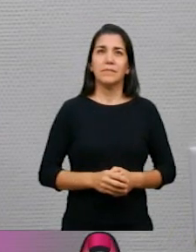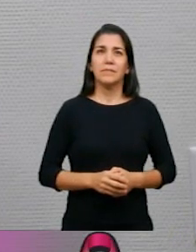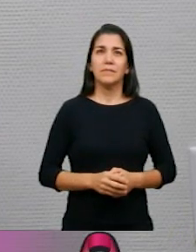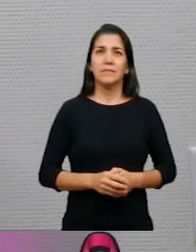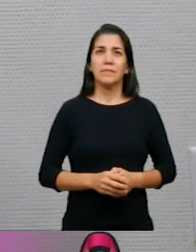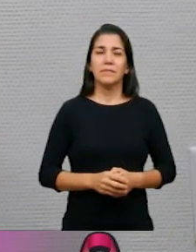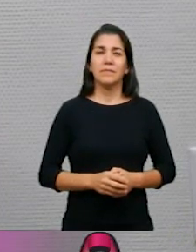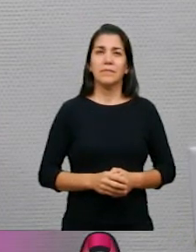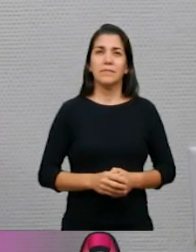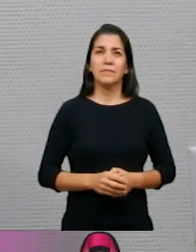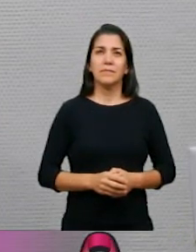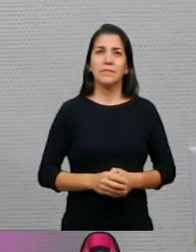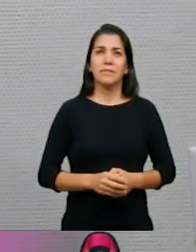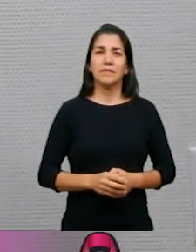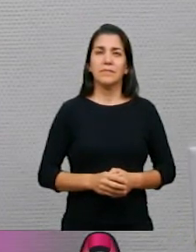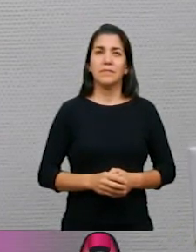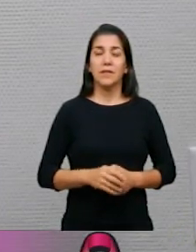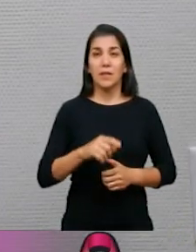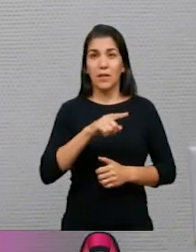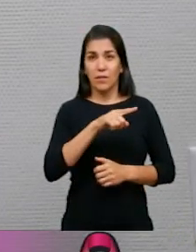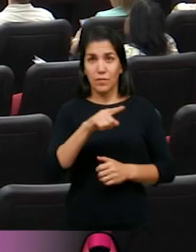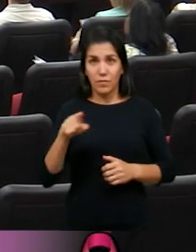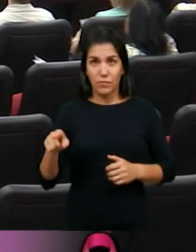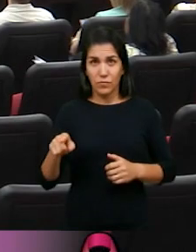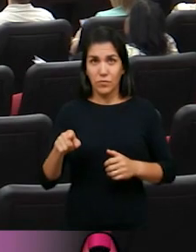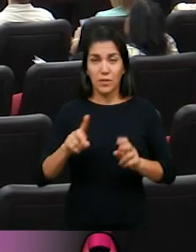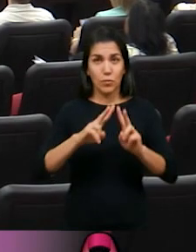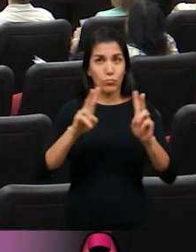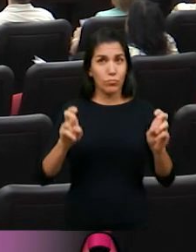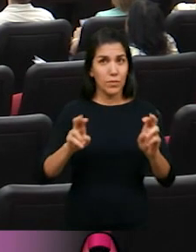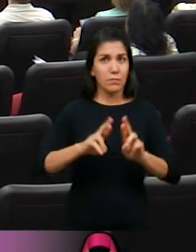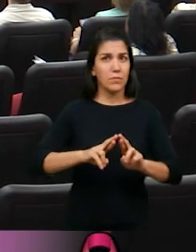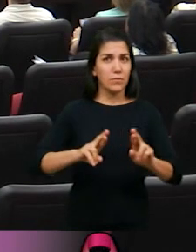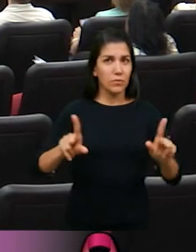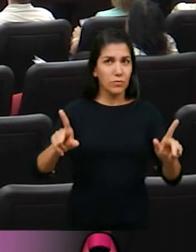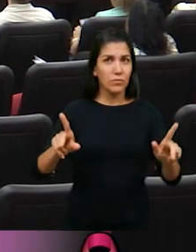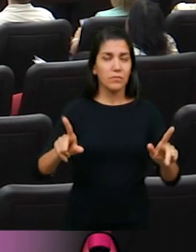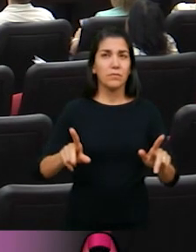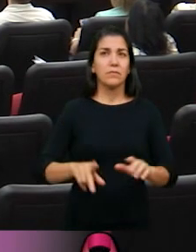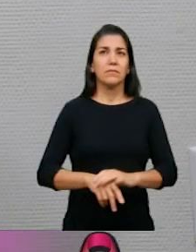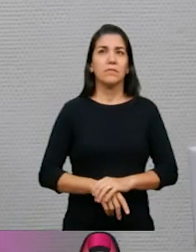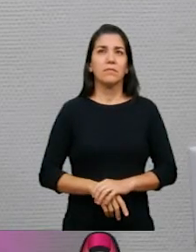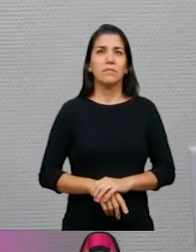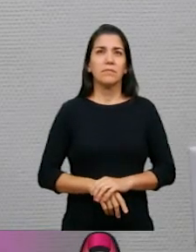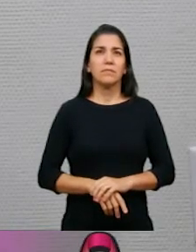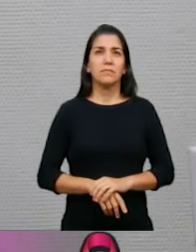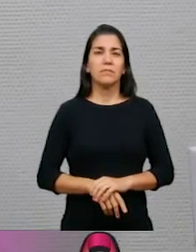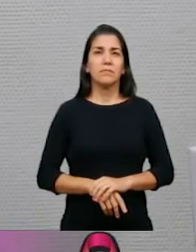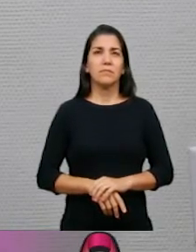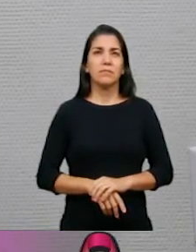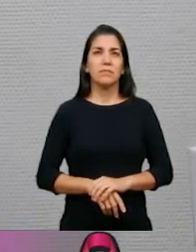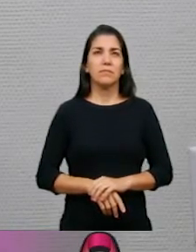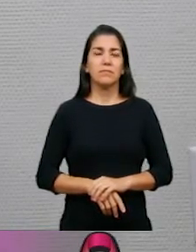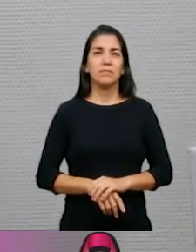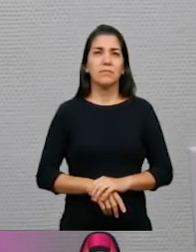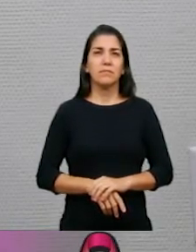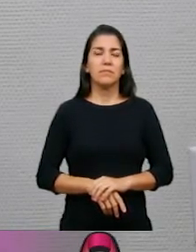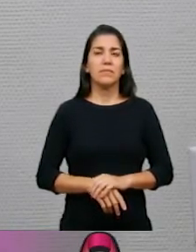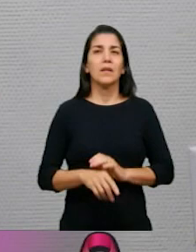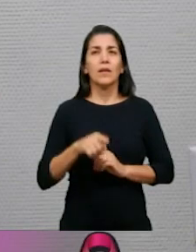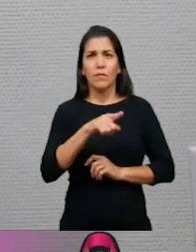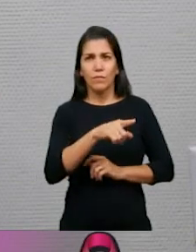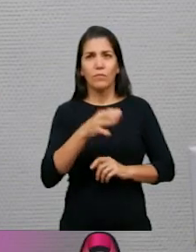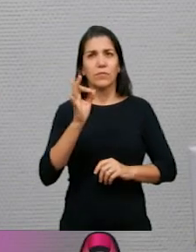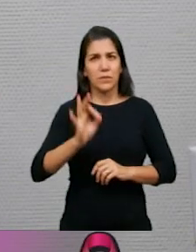Vereadores, estão fugindo ao assunto aqui. É, a senhora tem toda a razão, mas quem desviou o assunto,